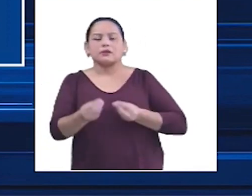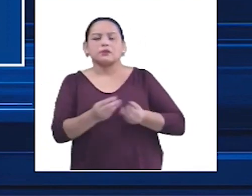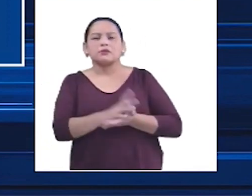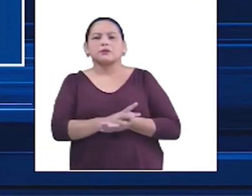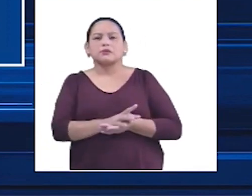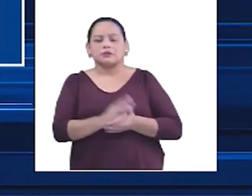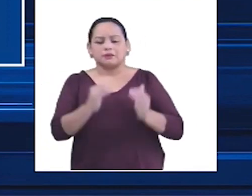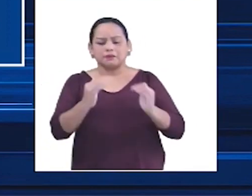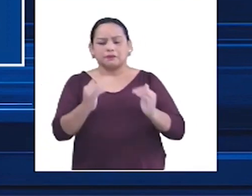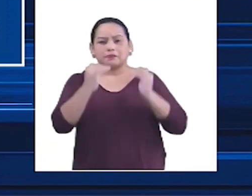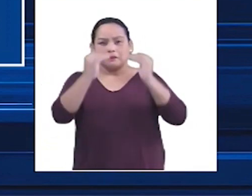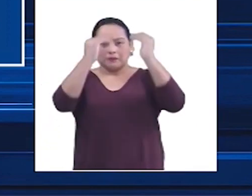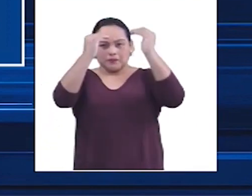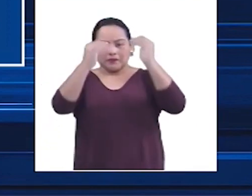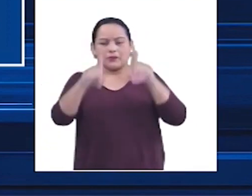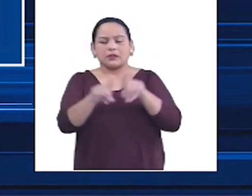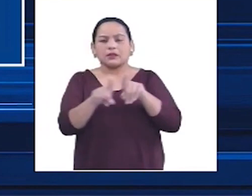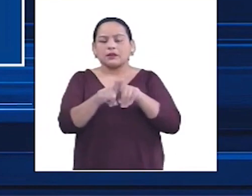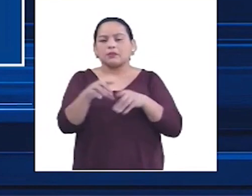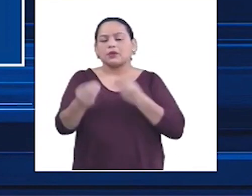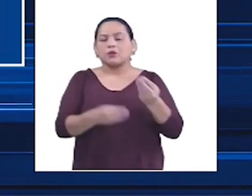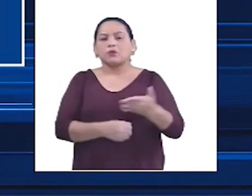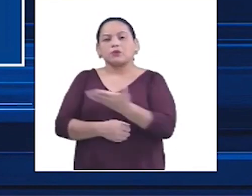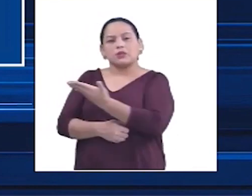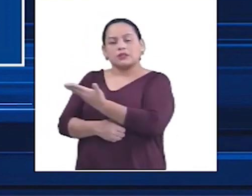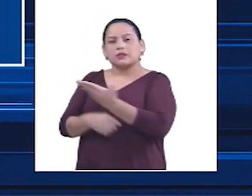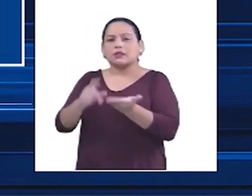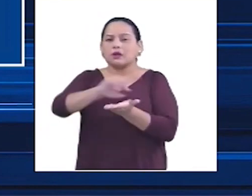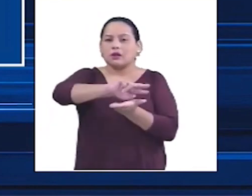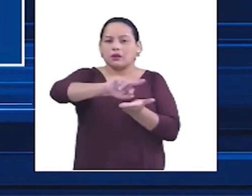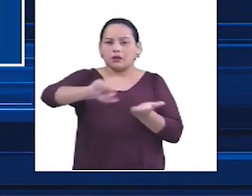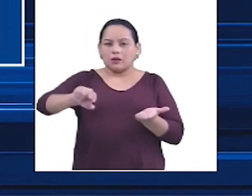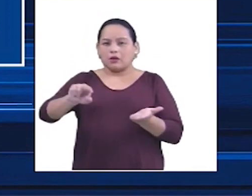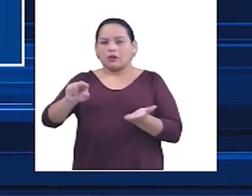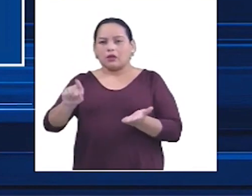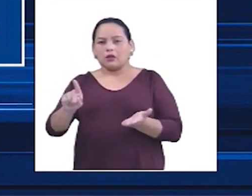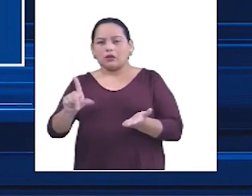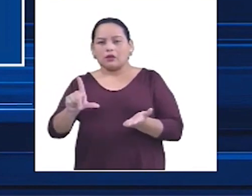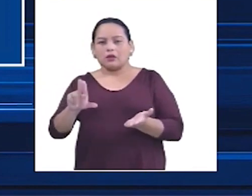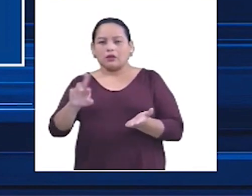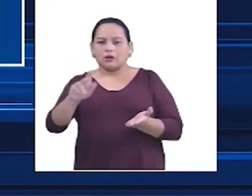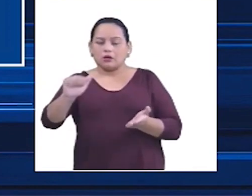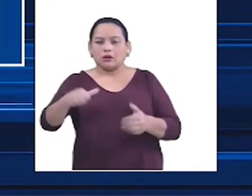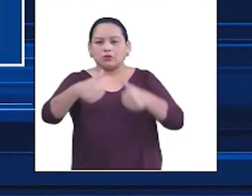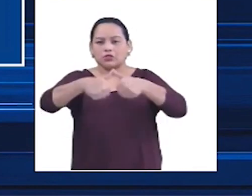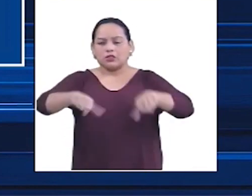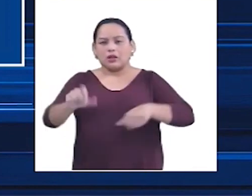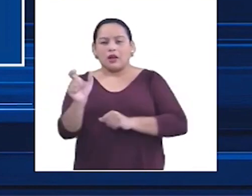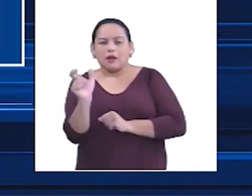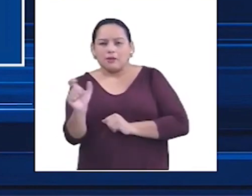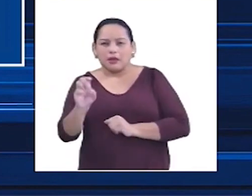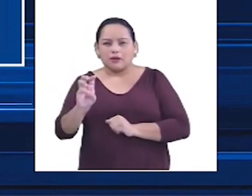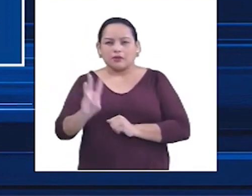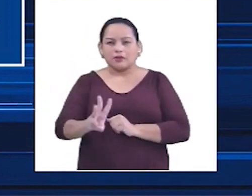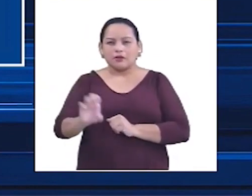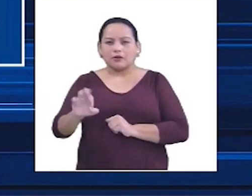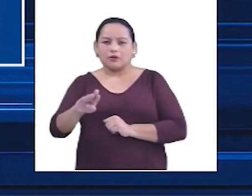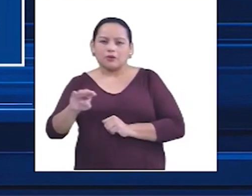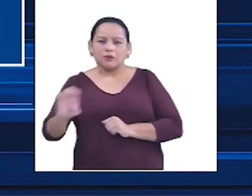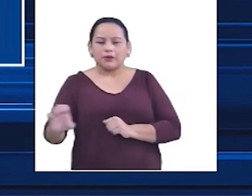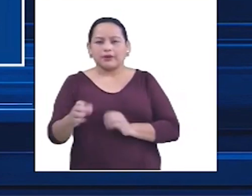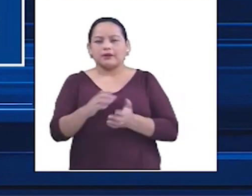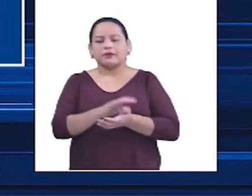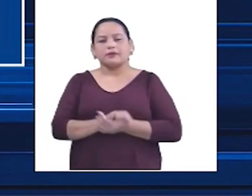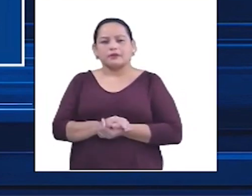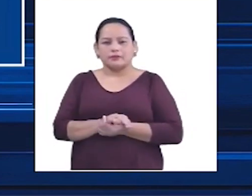vários níveis, né? E, nesse caso, plural, então, justificando a presença do were. The highest levels of